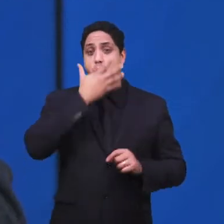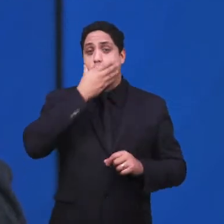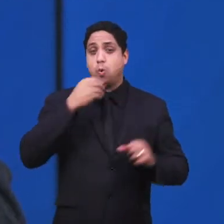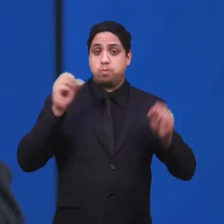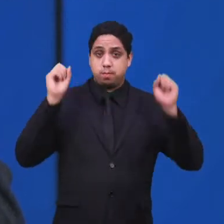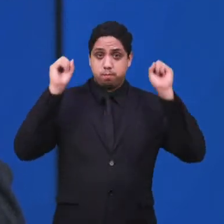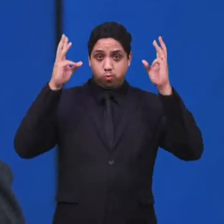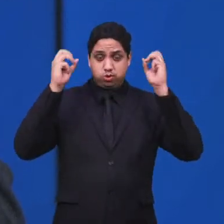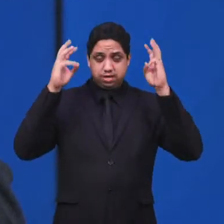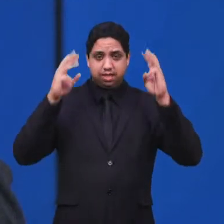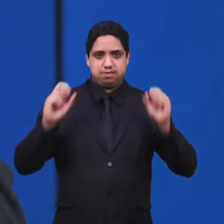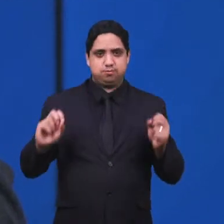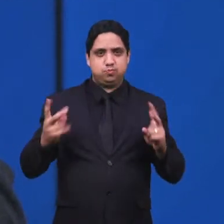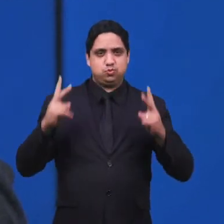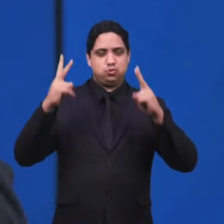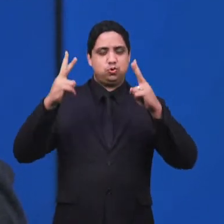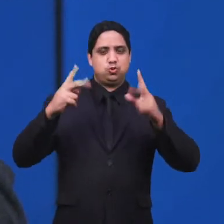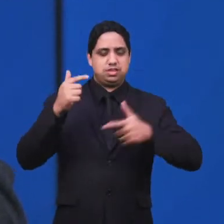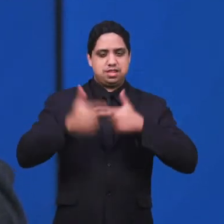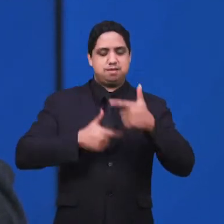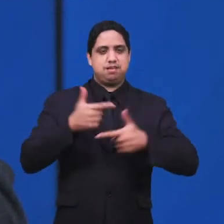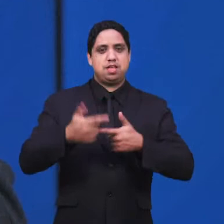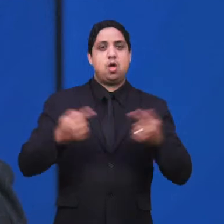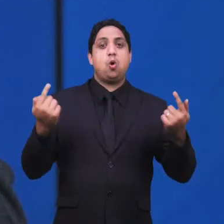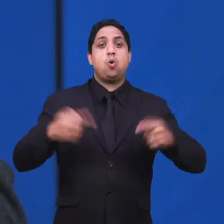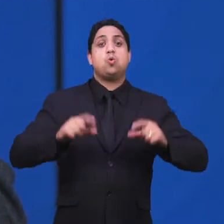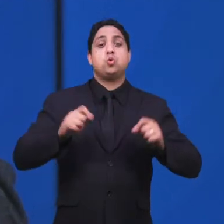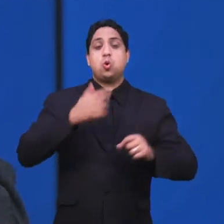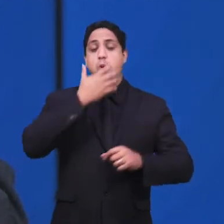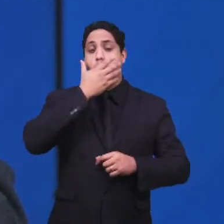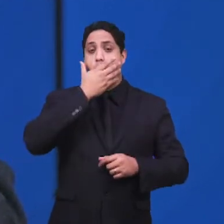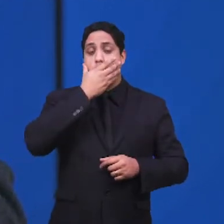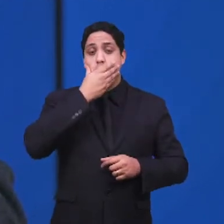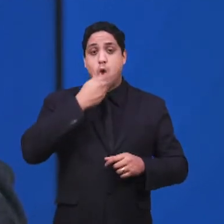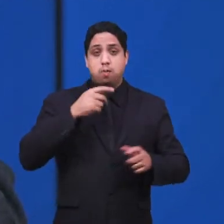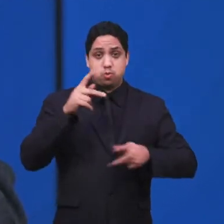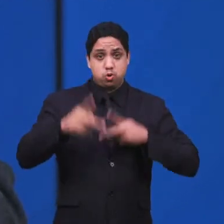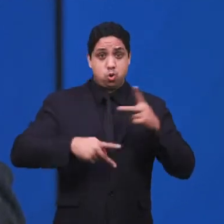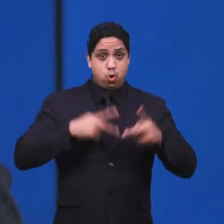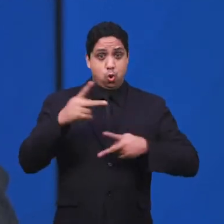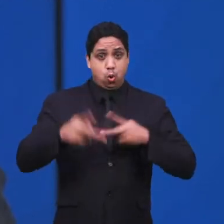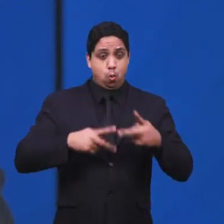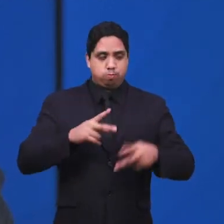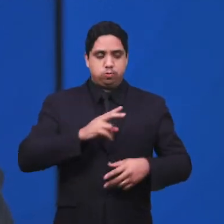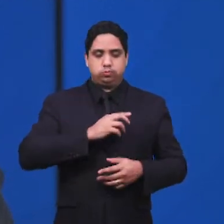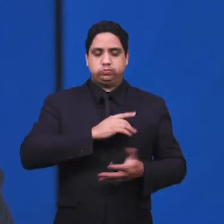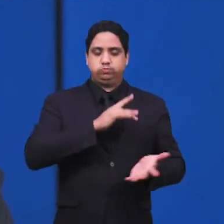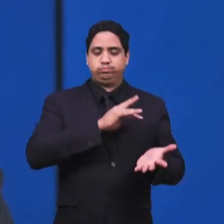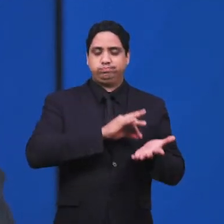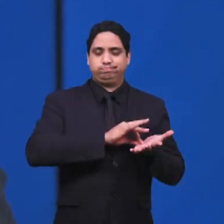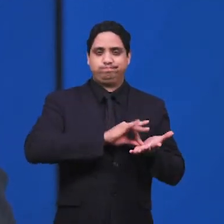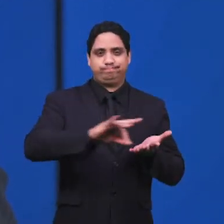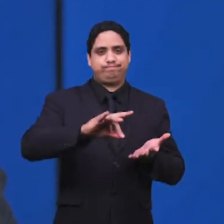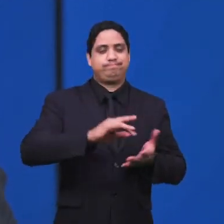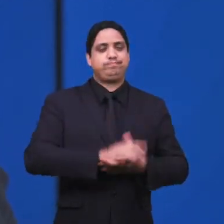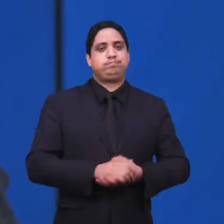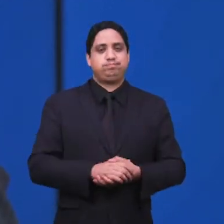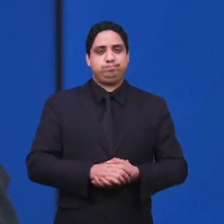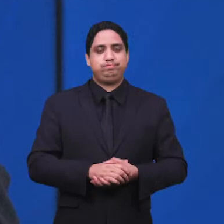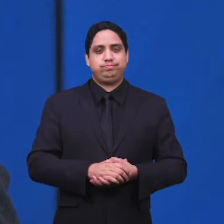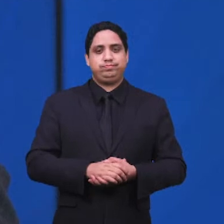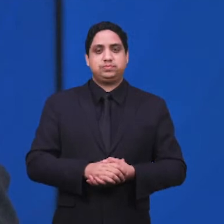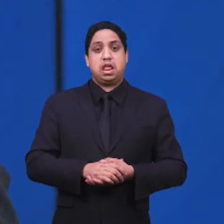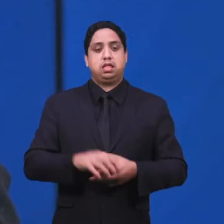naquela batalha contra os amalequitas. Muito bem colocado nessa citação do irmão, dos nossos irmãos lá